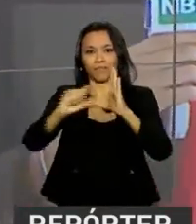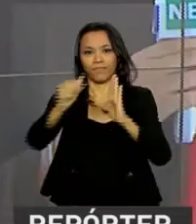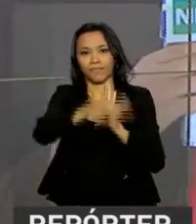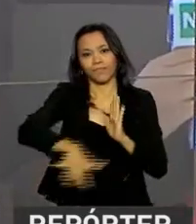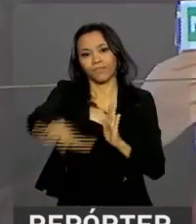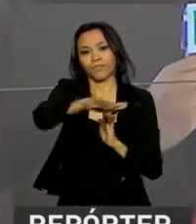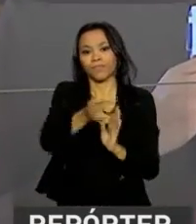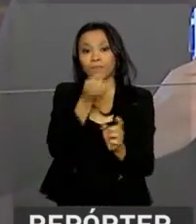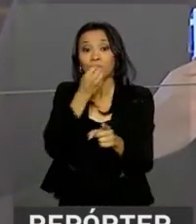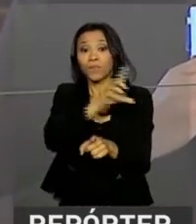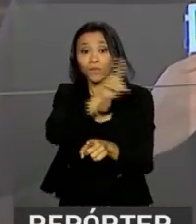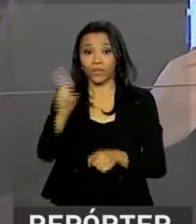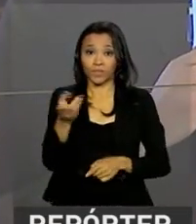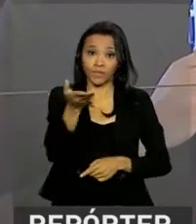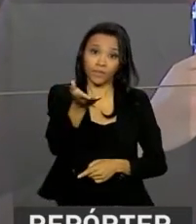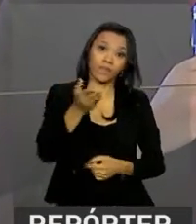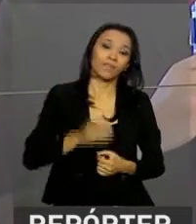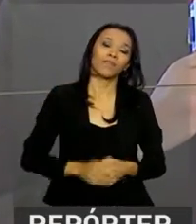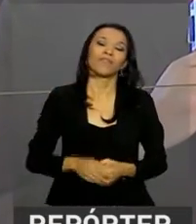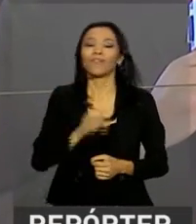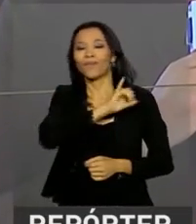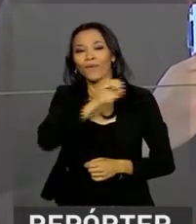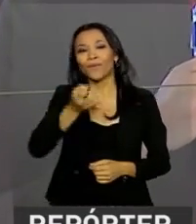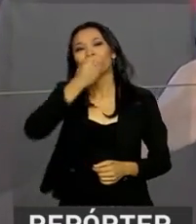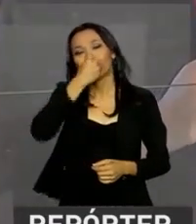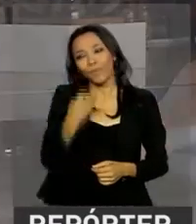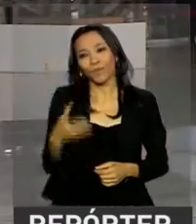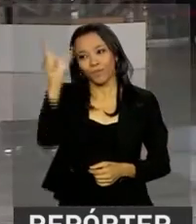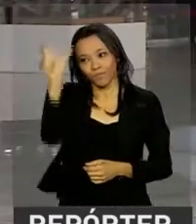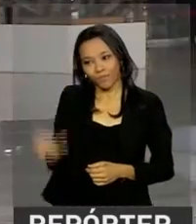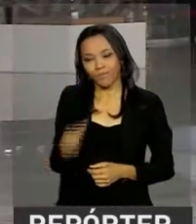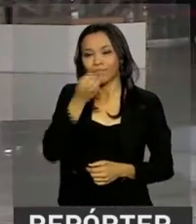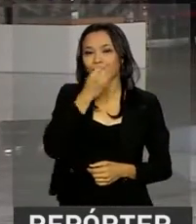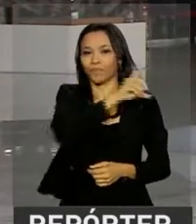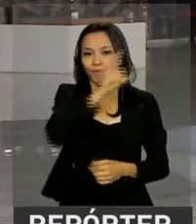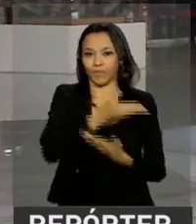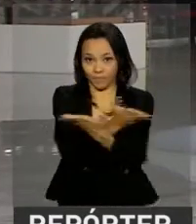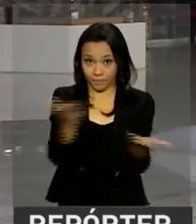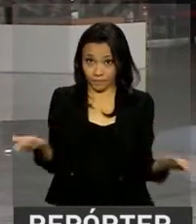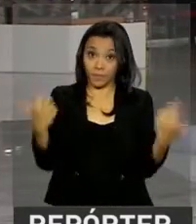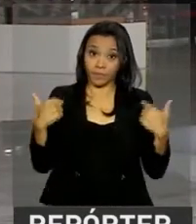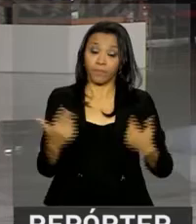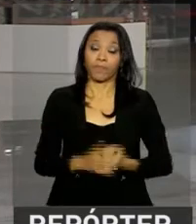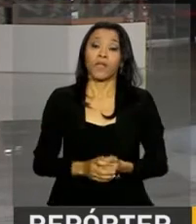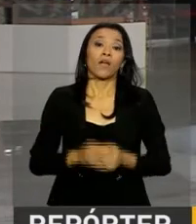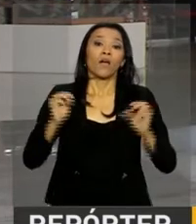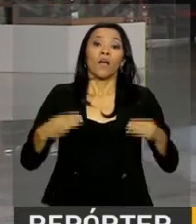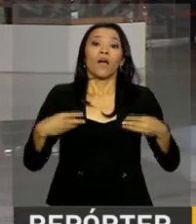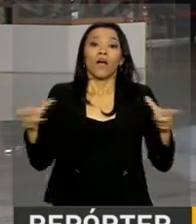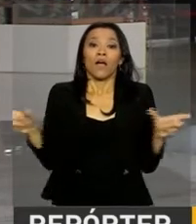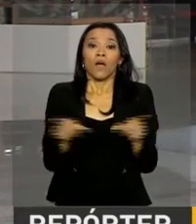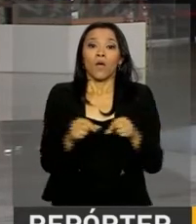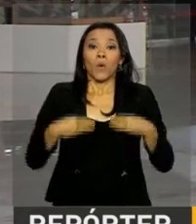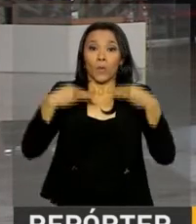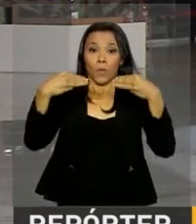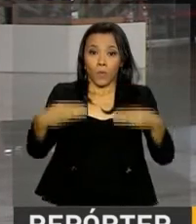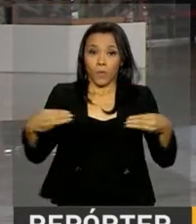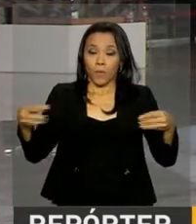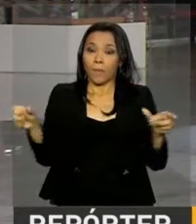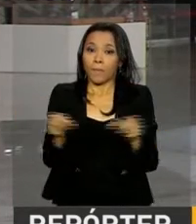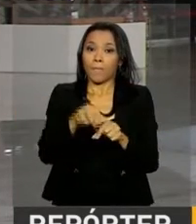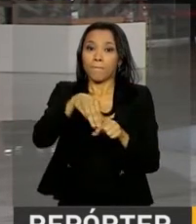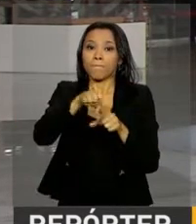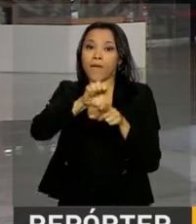dia pra você o renato um bonde um bom dia a todos é isso mesmo o ministério da educação vai divulgar